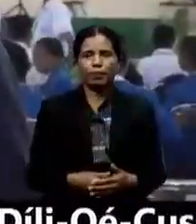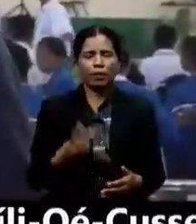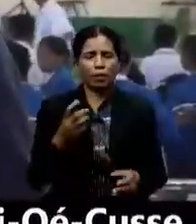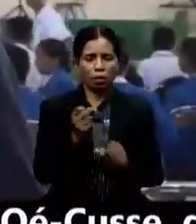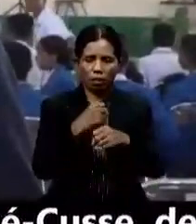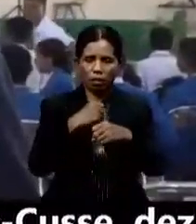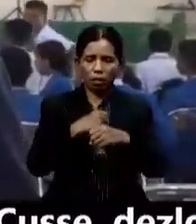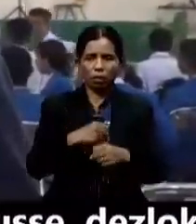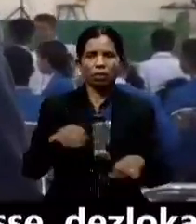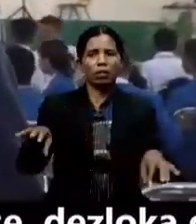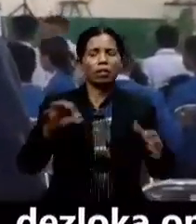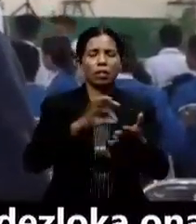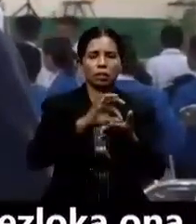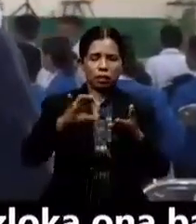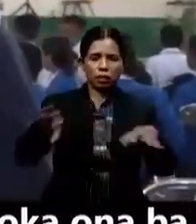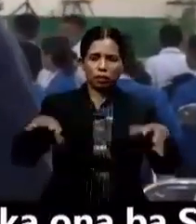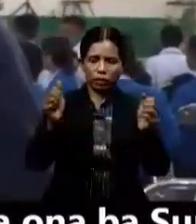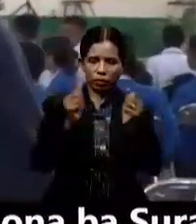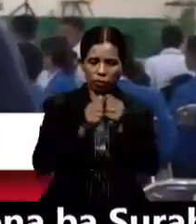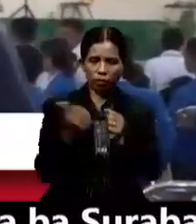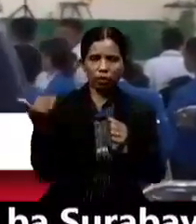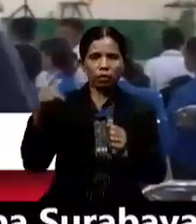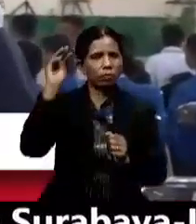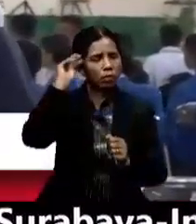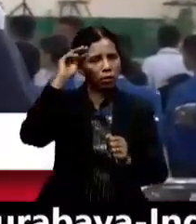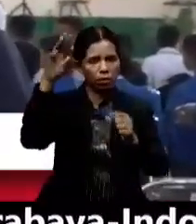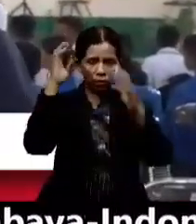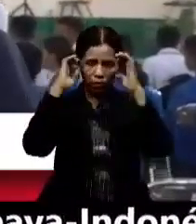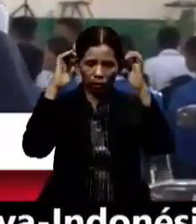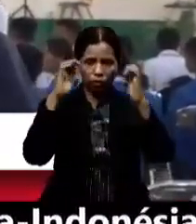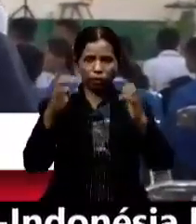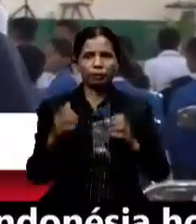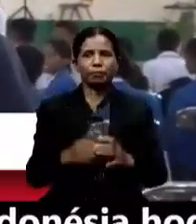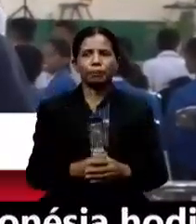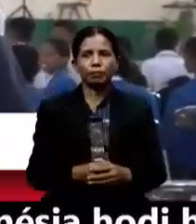um memorando um entendimento entre SIRA e o Ministério da Educação para